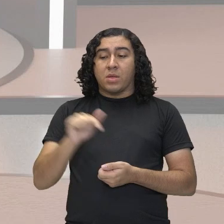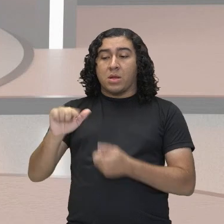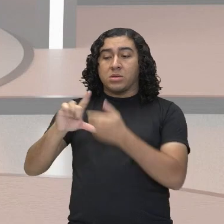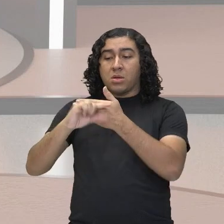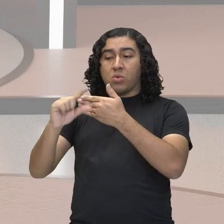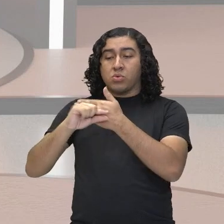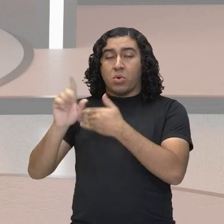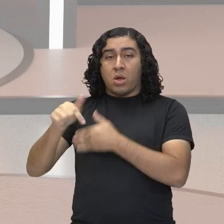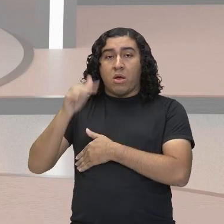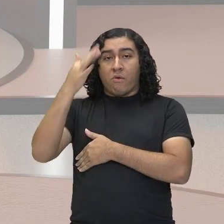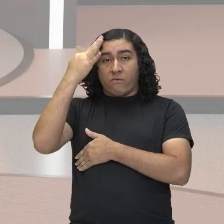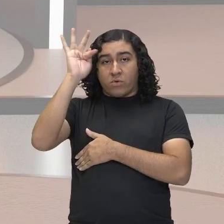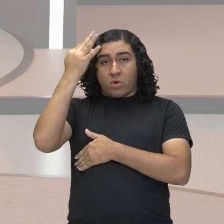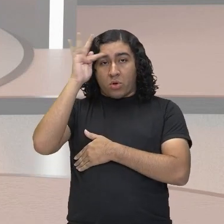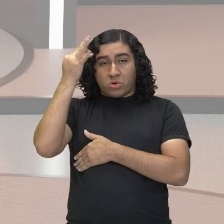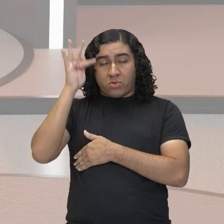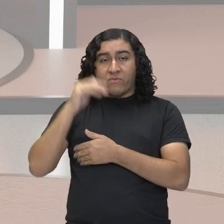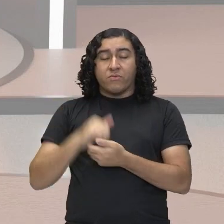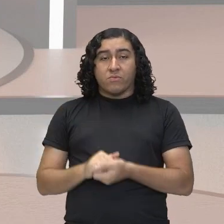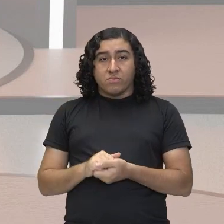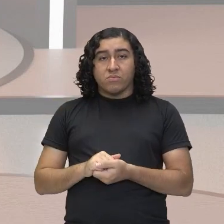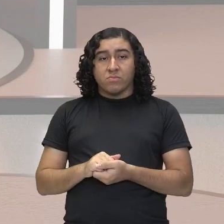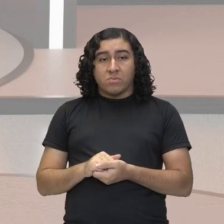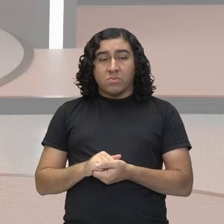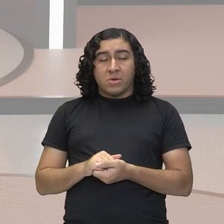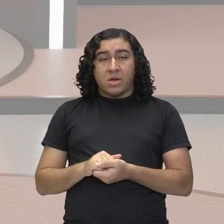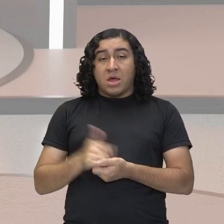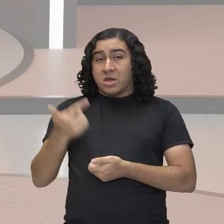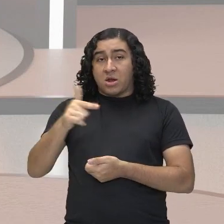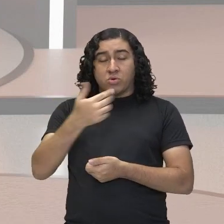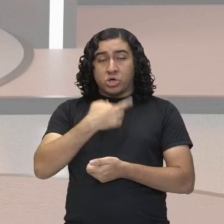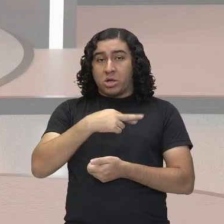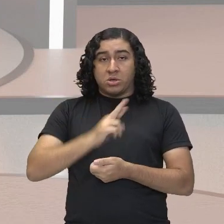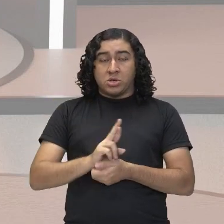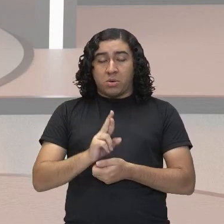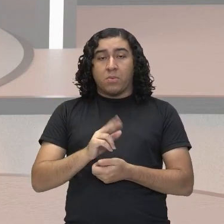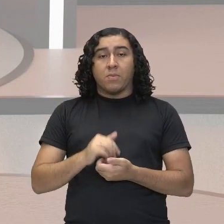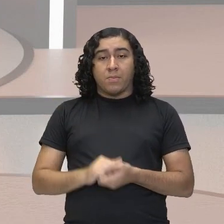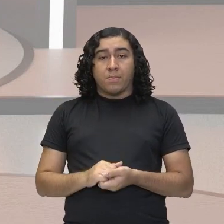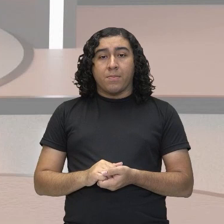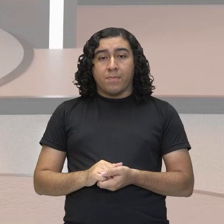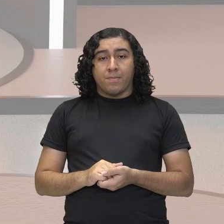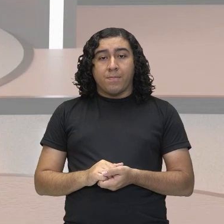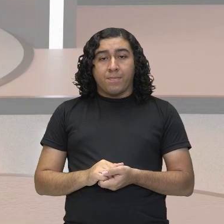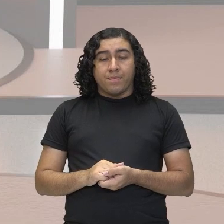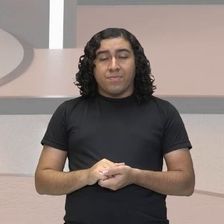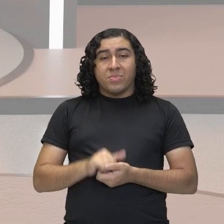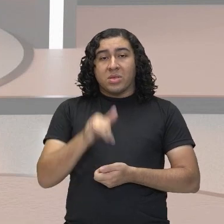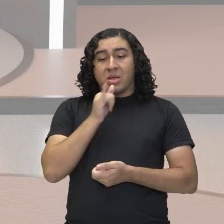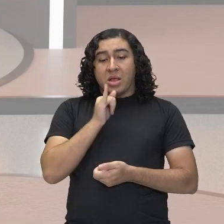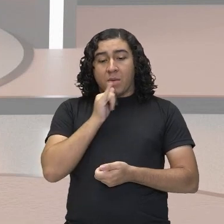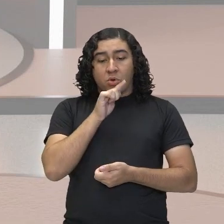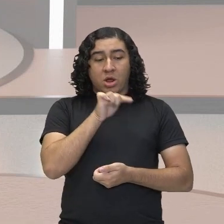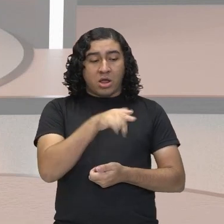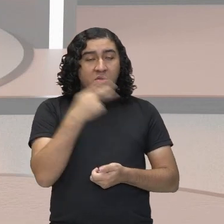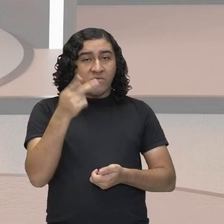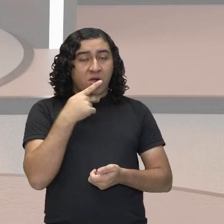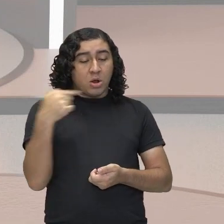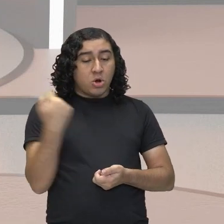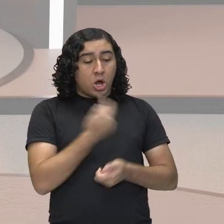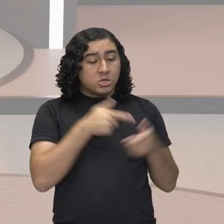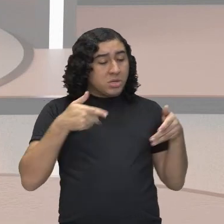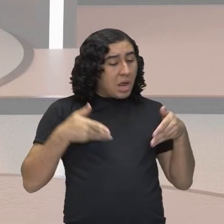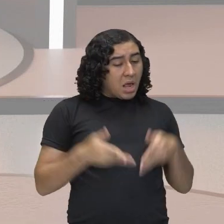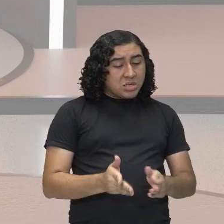filósofo, né? Era um filósofo ateu, né? Então, desse sentido, ele dizia, nós viemos do nada,